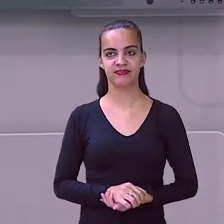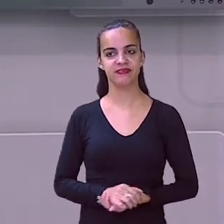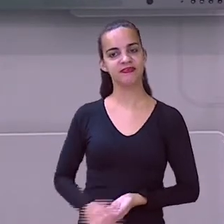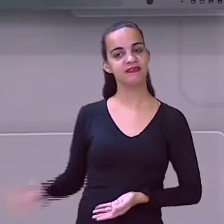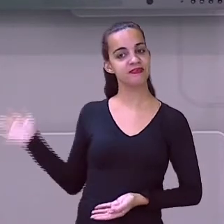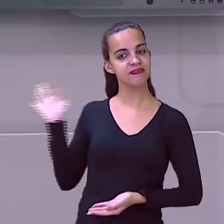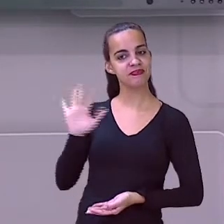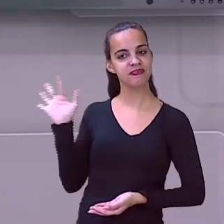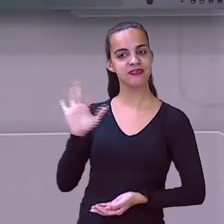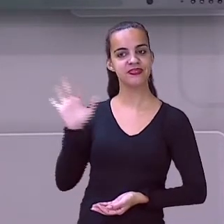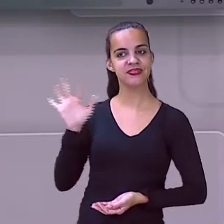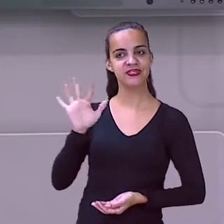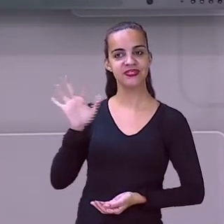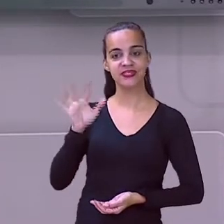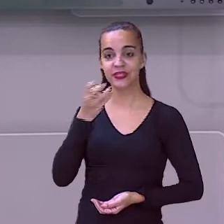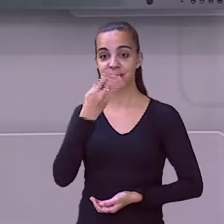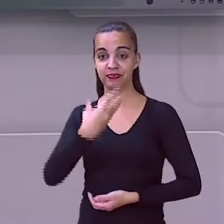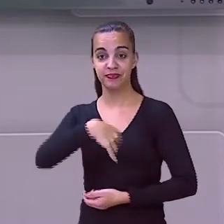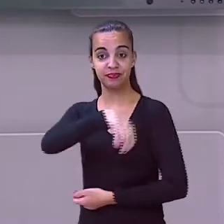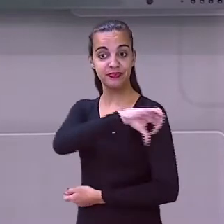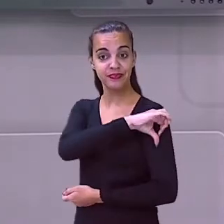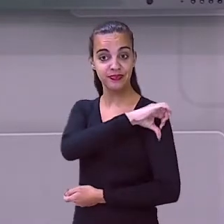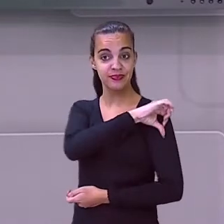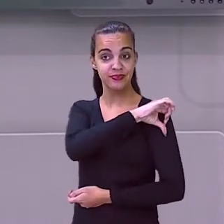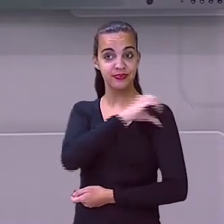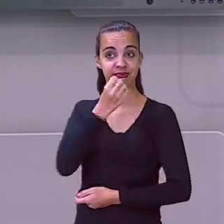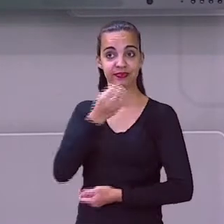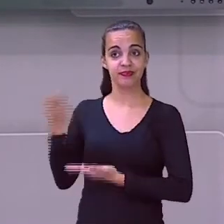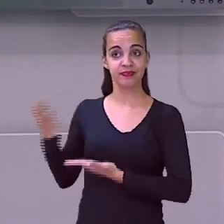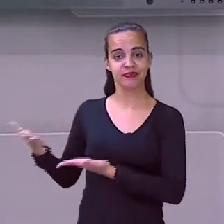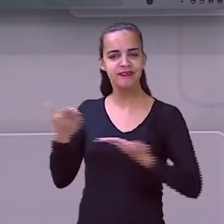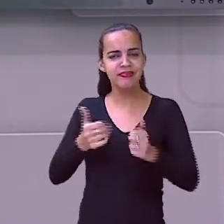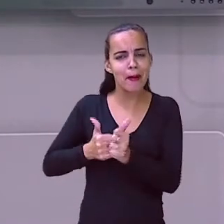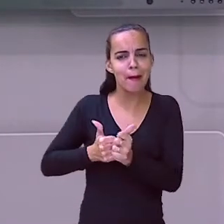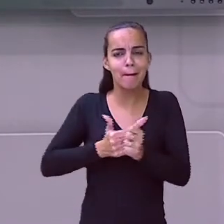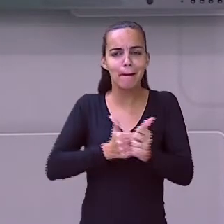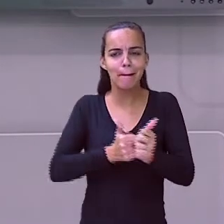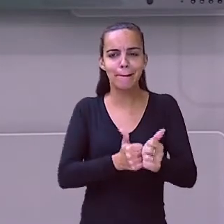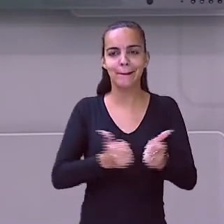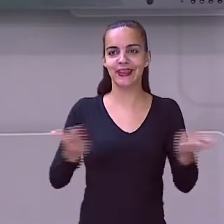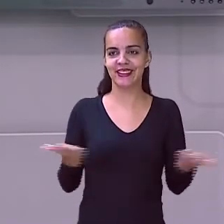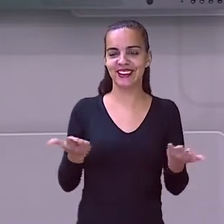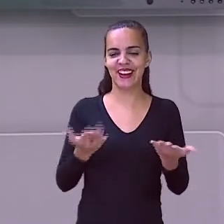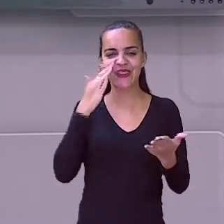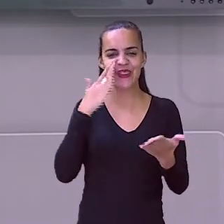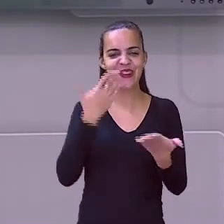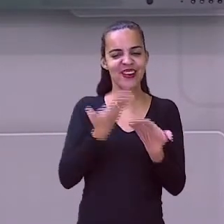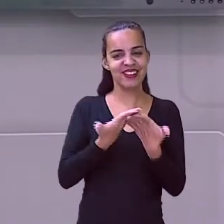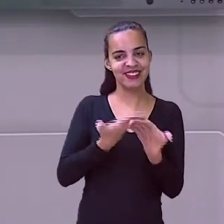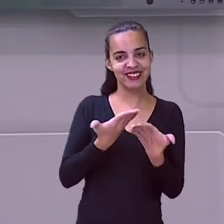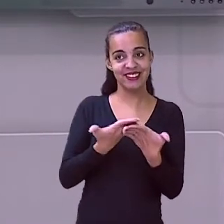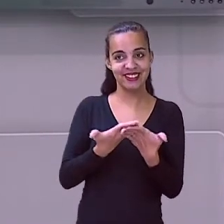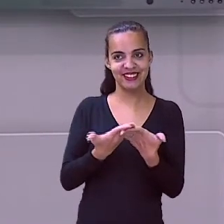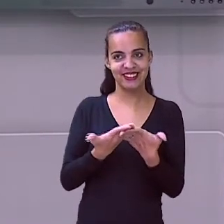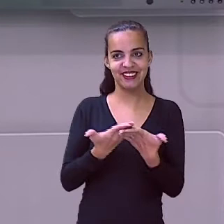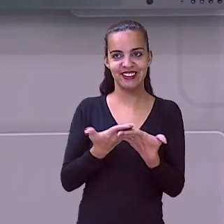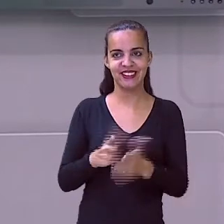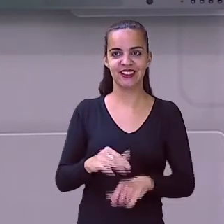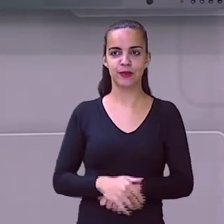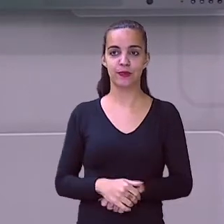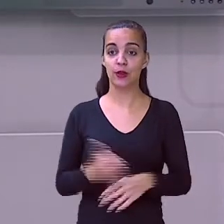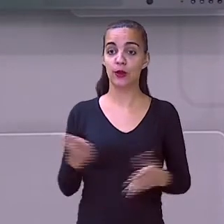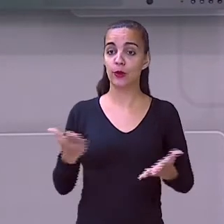Olá, estudante do nono ano! Prazer ter a sua companhia nesta aula de ciências que